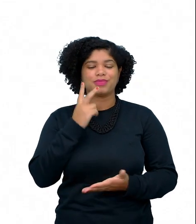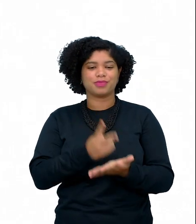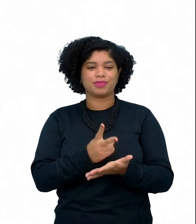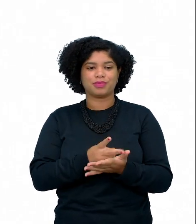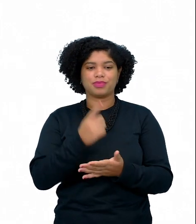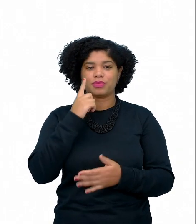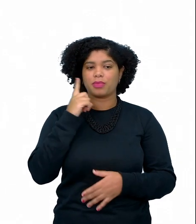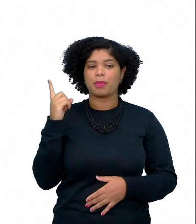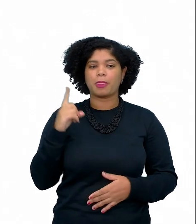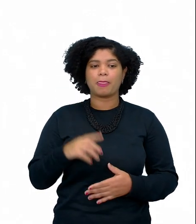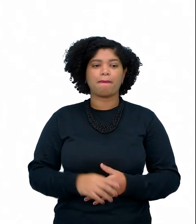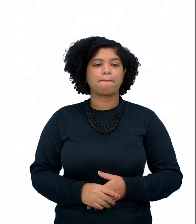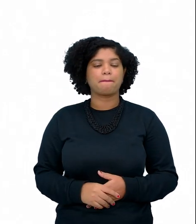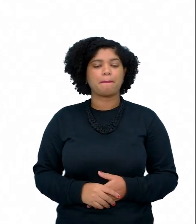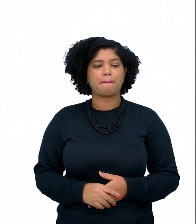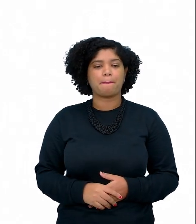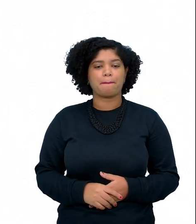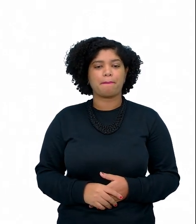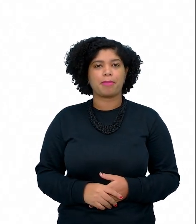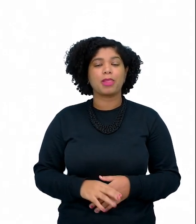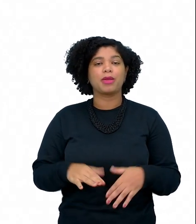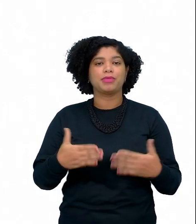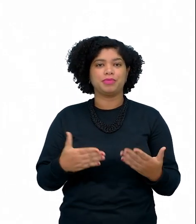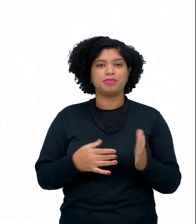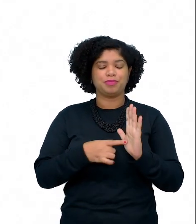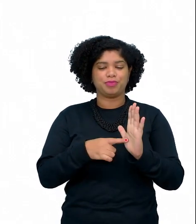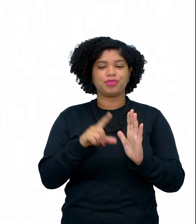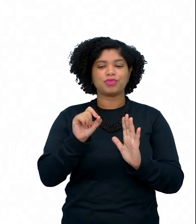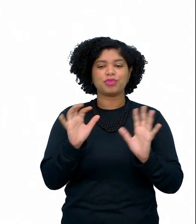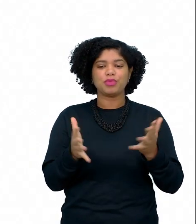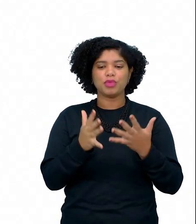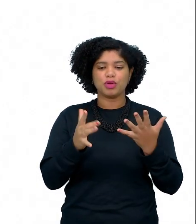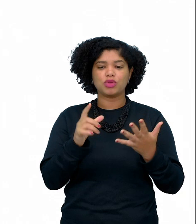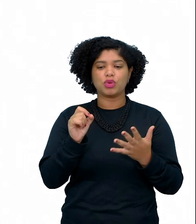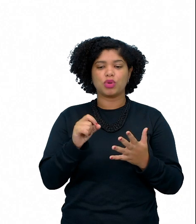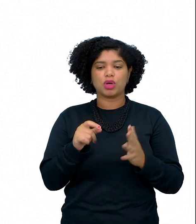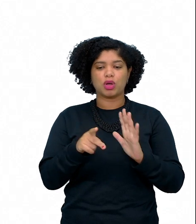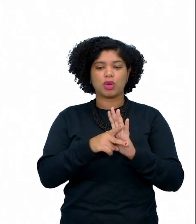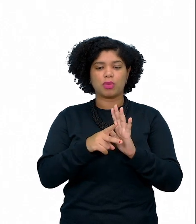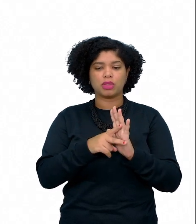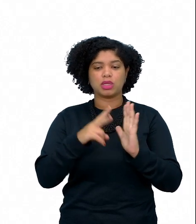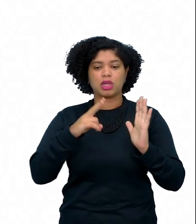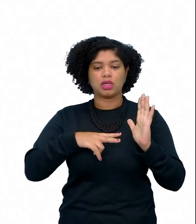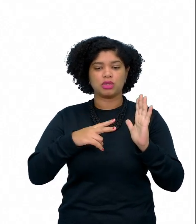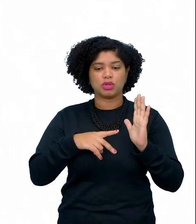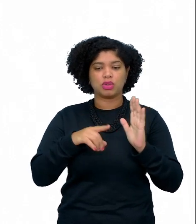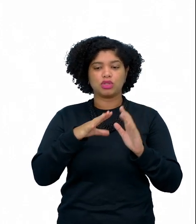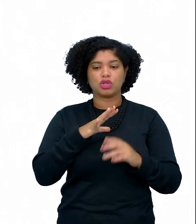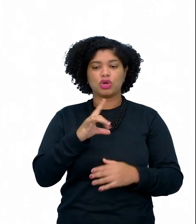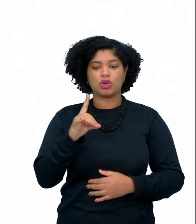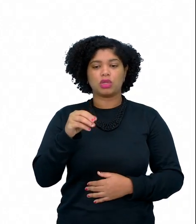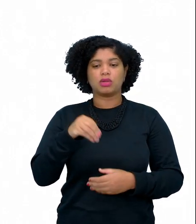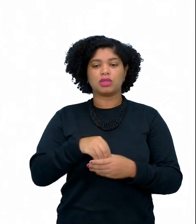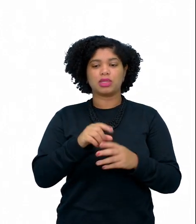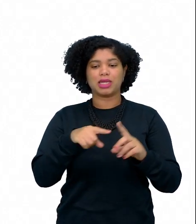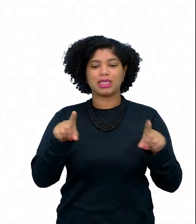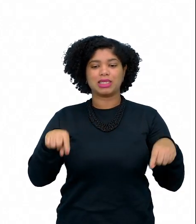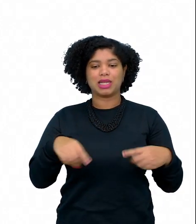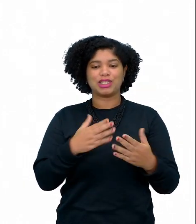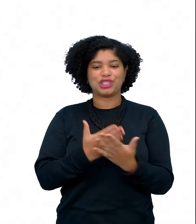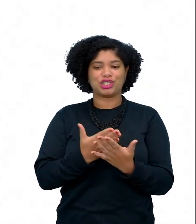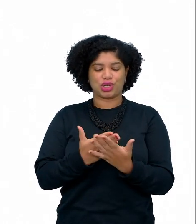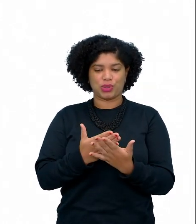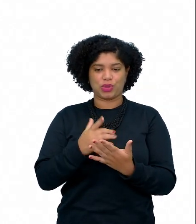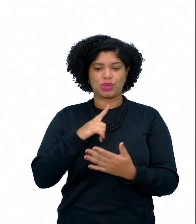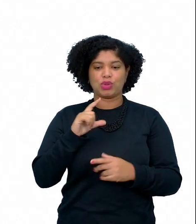dramatização. Então, ó, para promover a literatura de cordel na sala de aula,